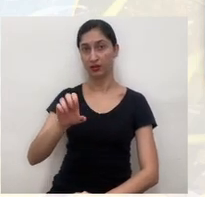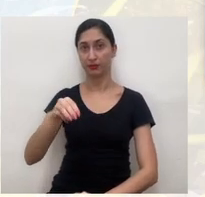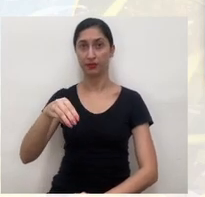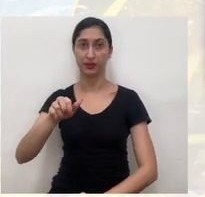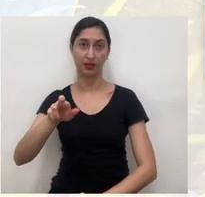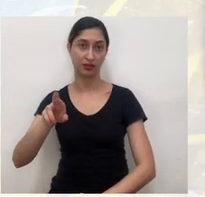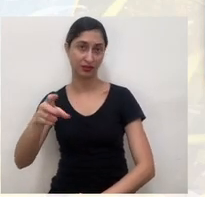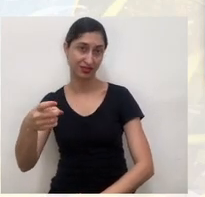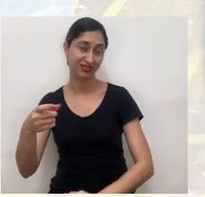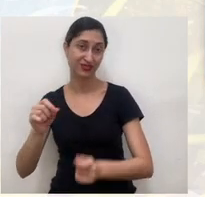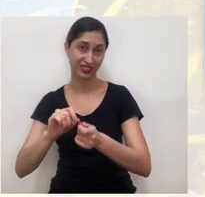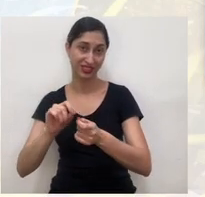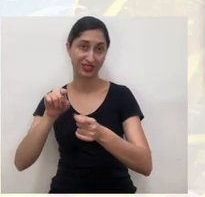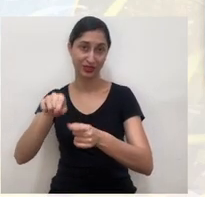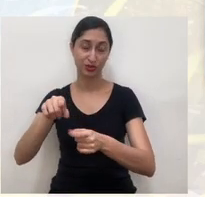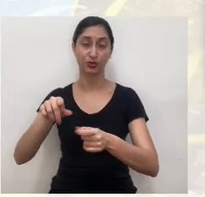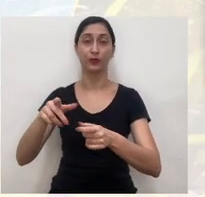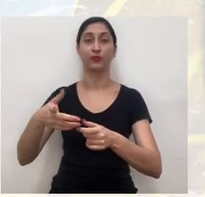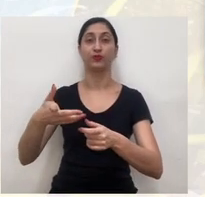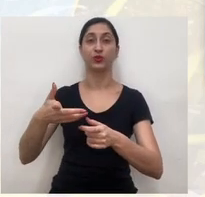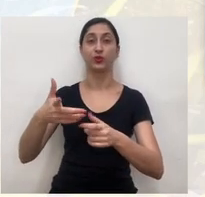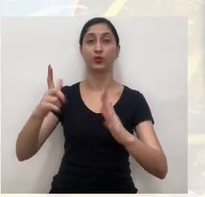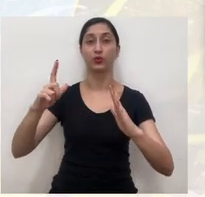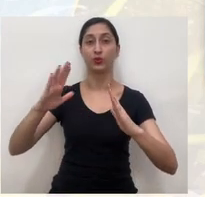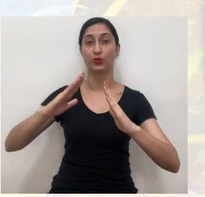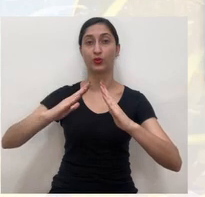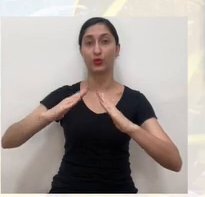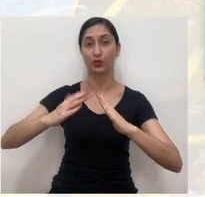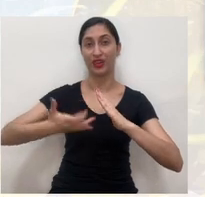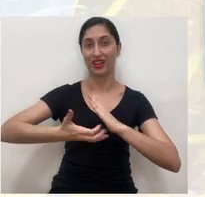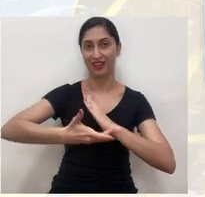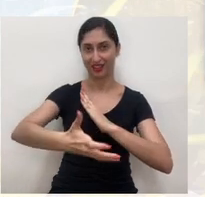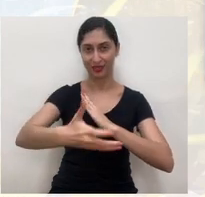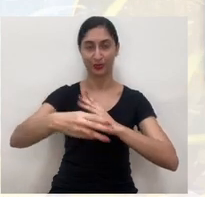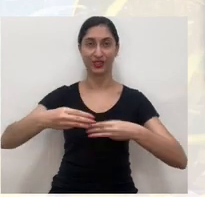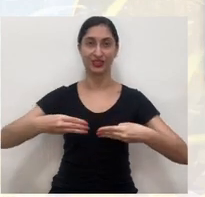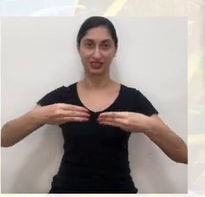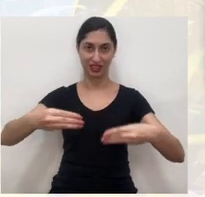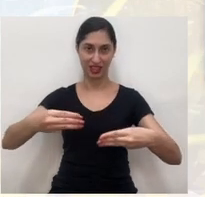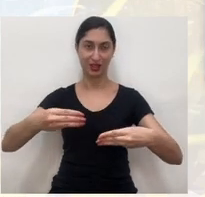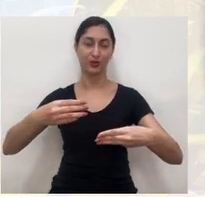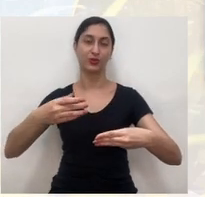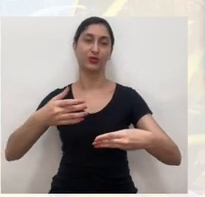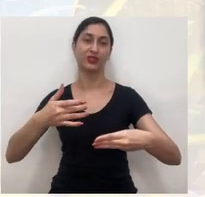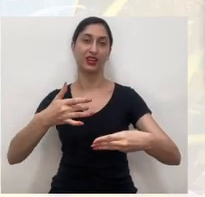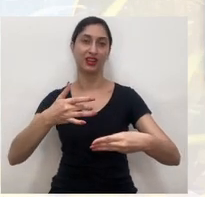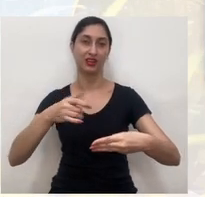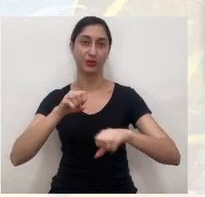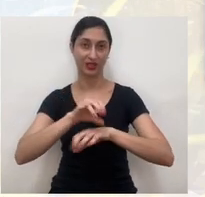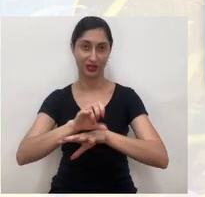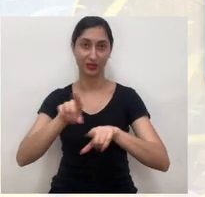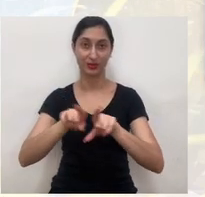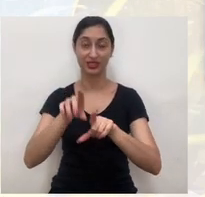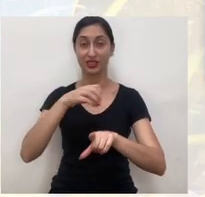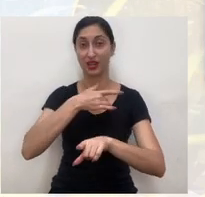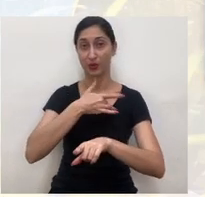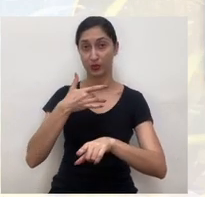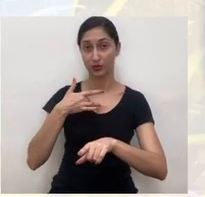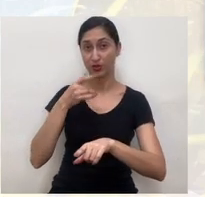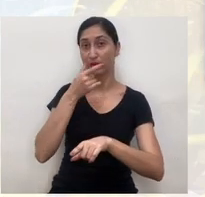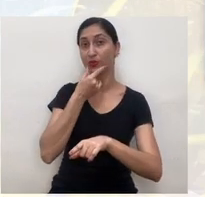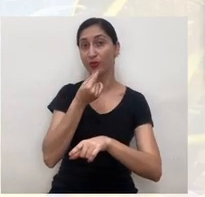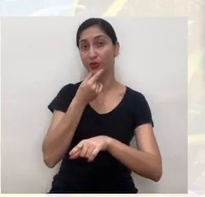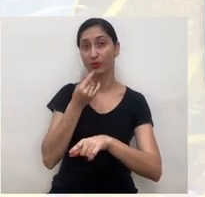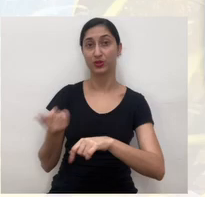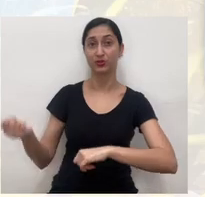da Educação e Saúde, quando ele foi restaurar, dezenas de anos depois, ele botou bulbine, que é uma planta que